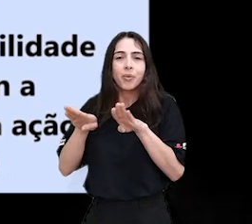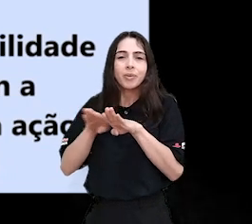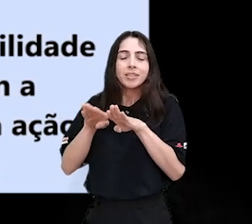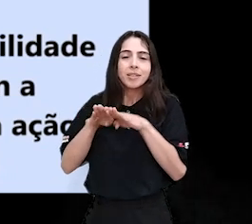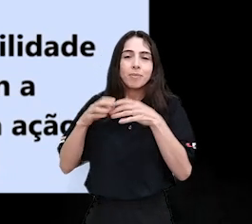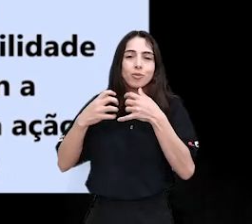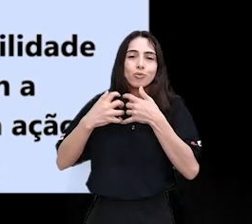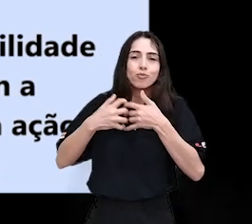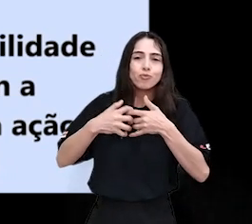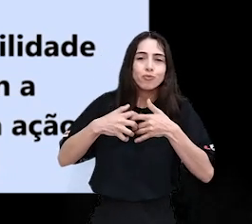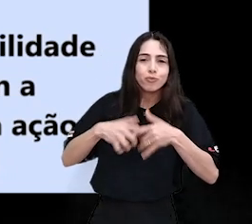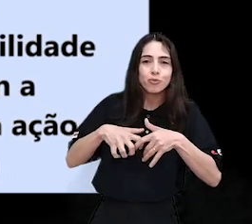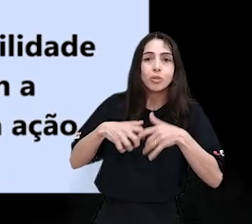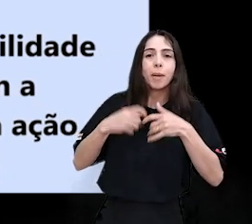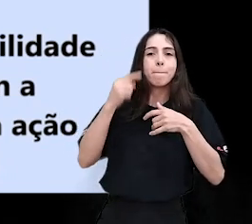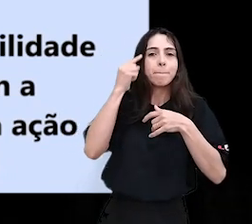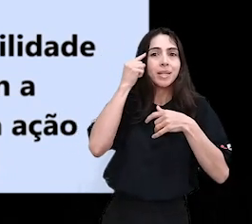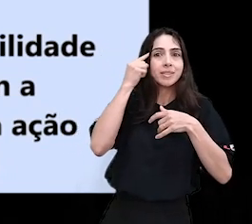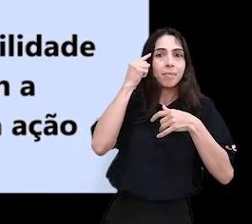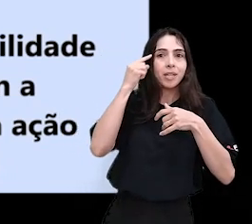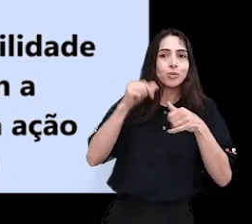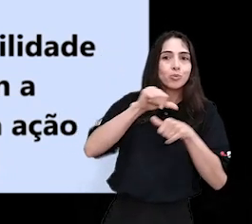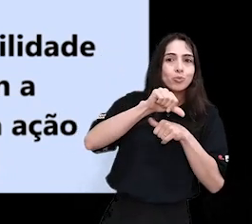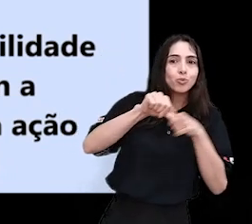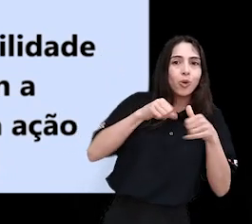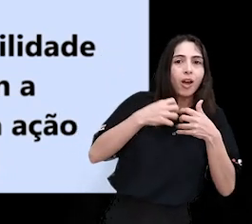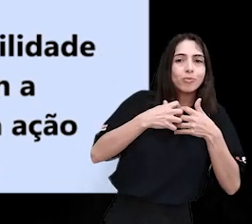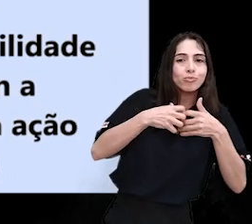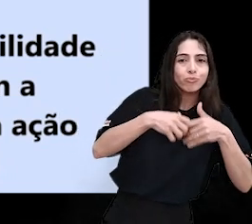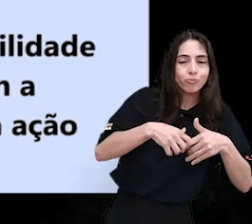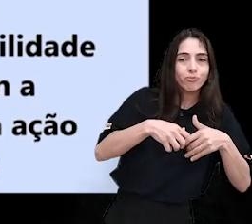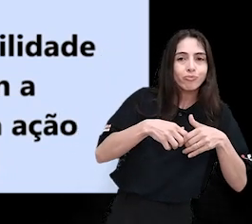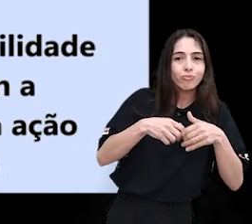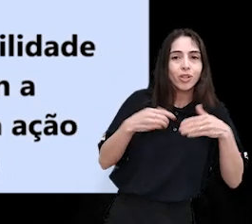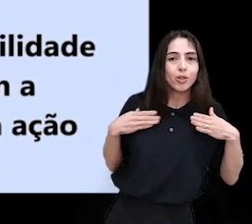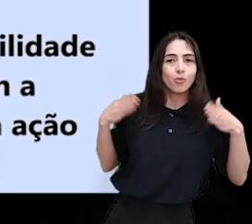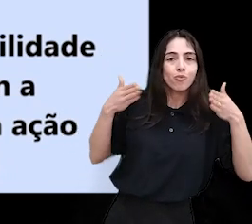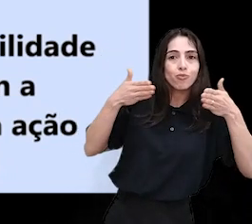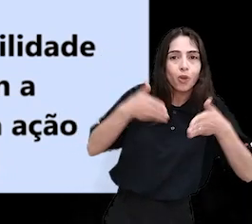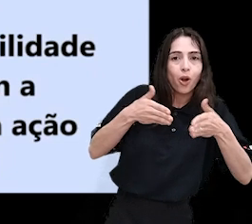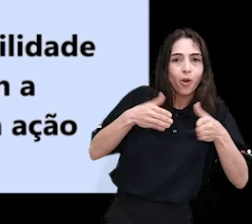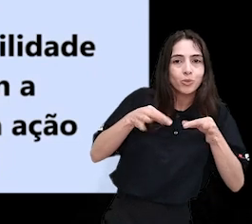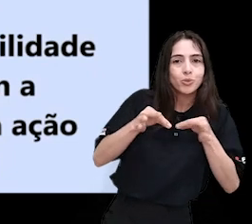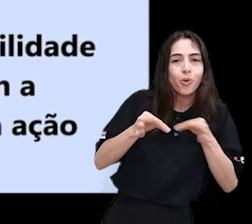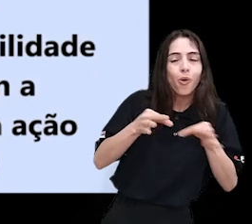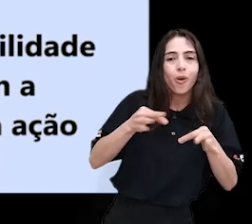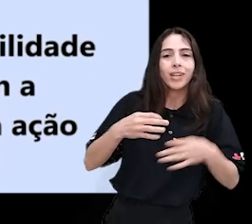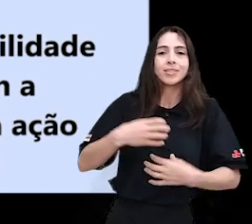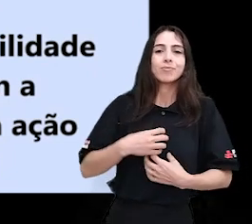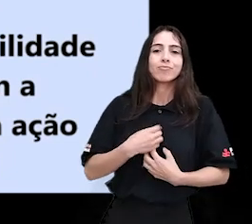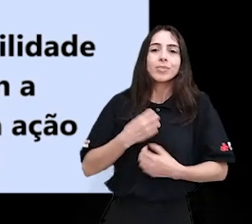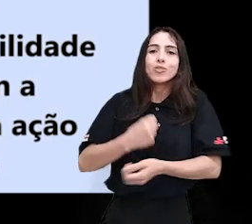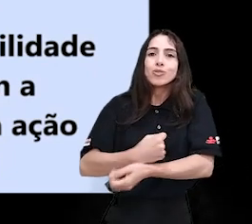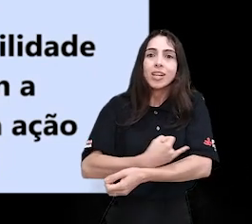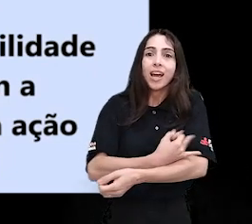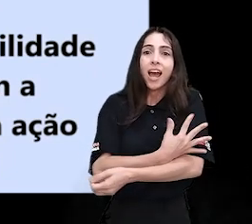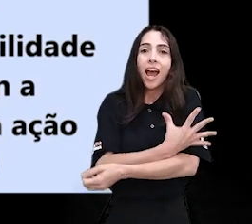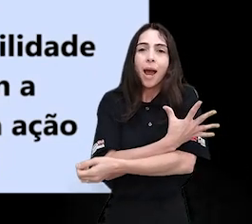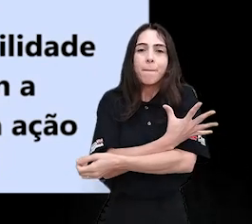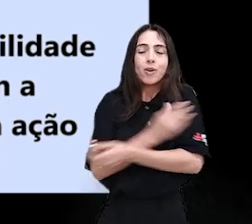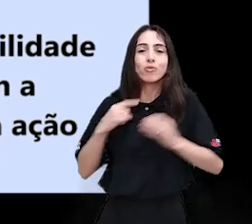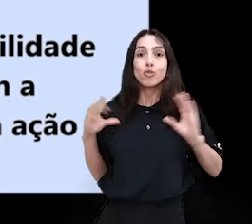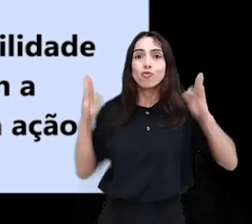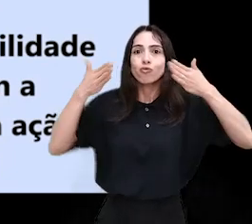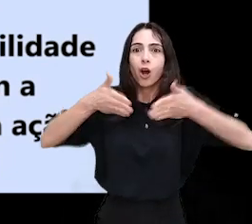desprogramação, reprogramação, de reaferência e retrocontrole emocional, de